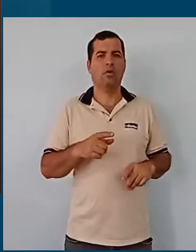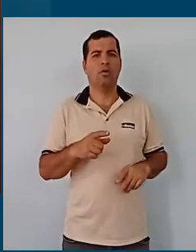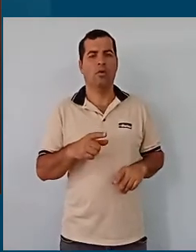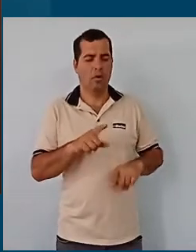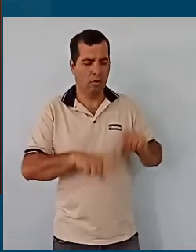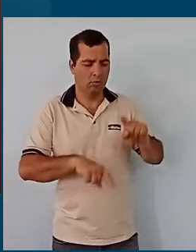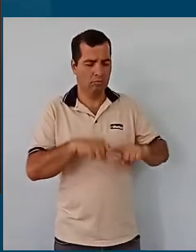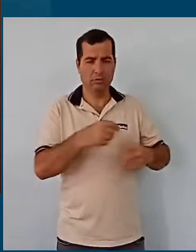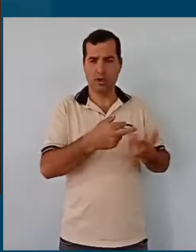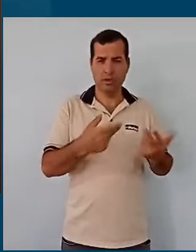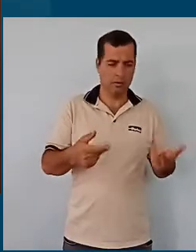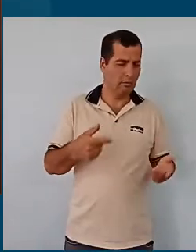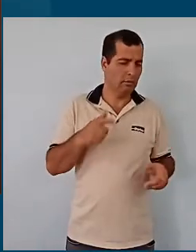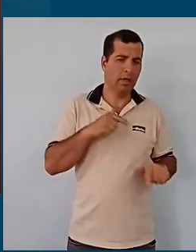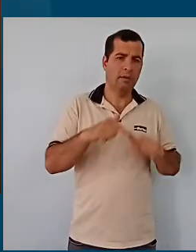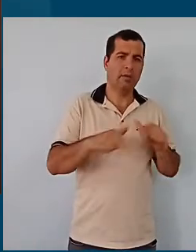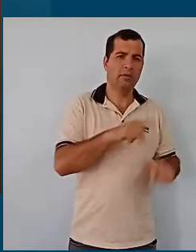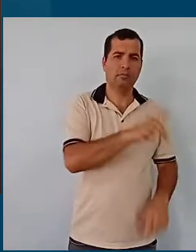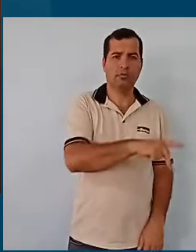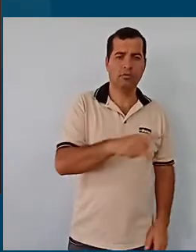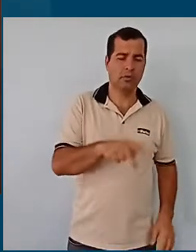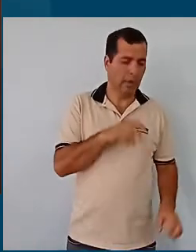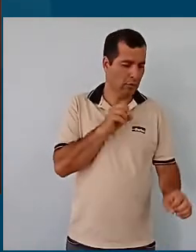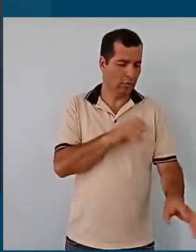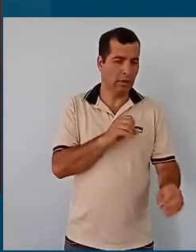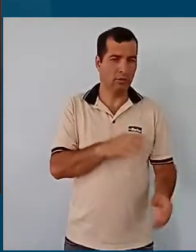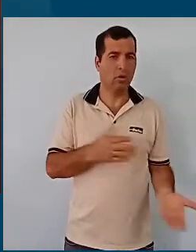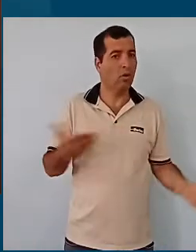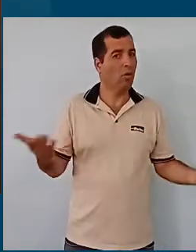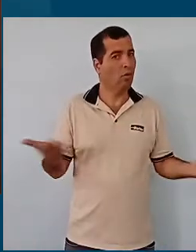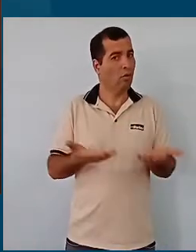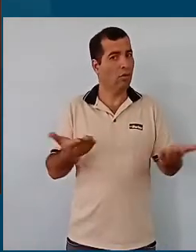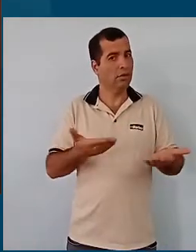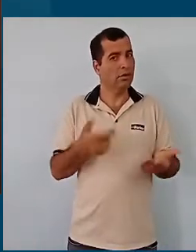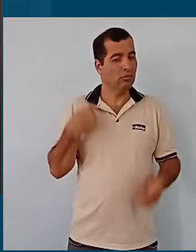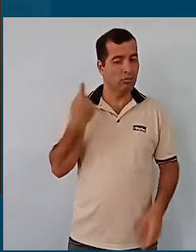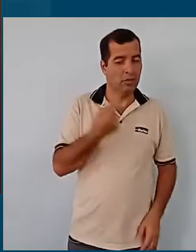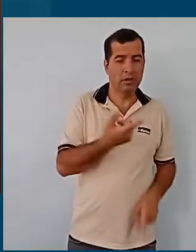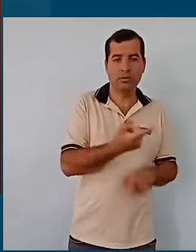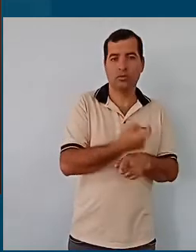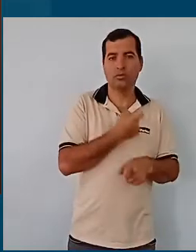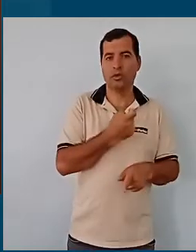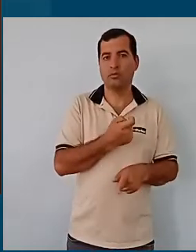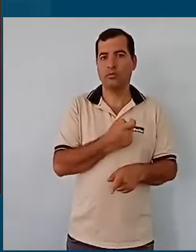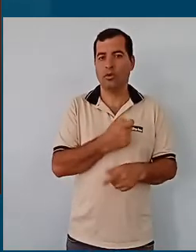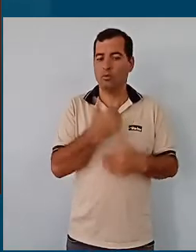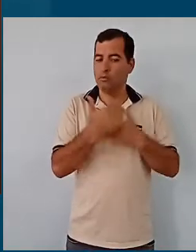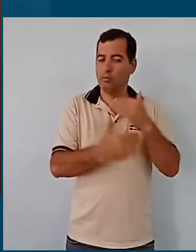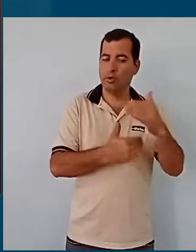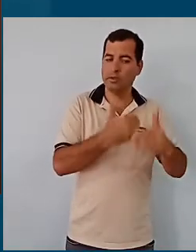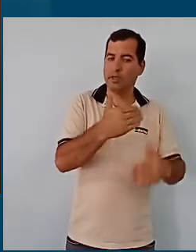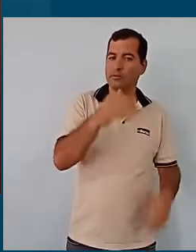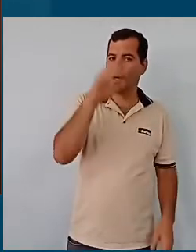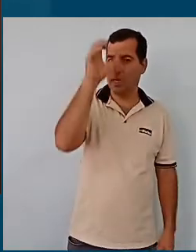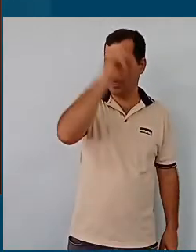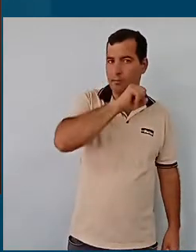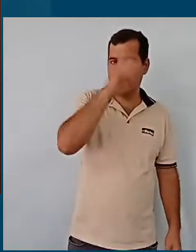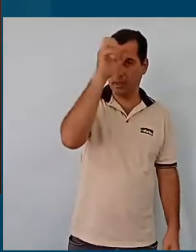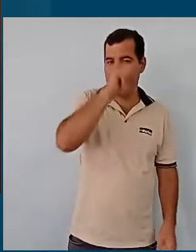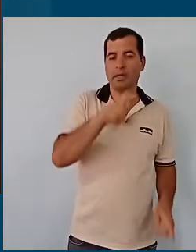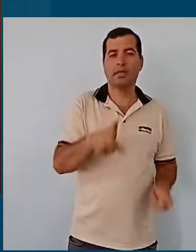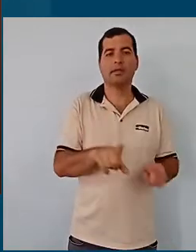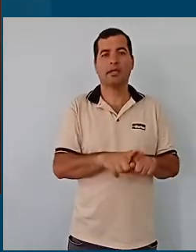que dirigiu o nosso trabalho até hoje. Só que hoje a gente descobre que o processo de aprender